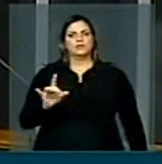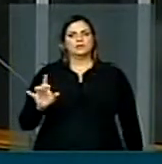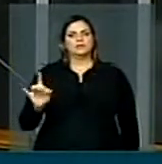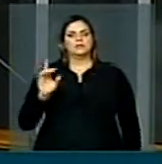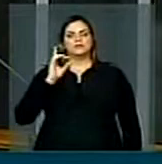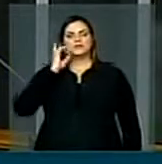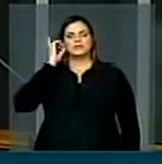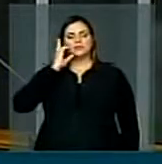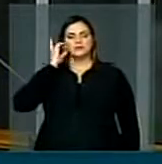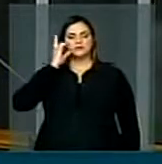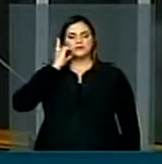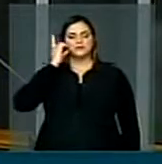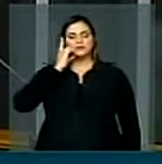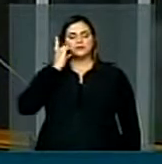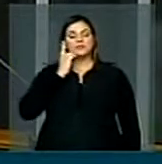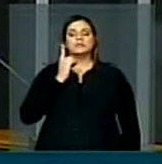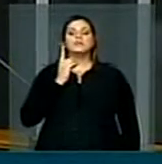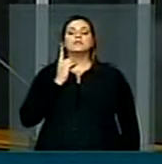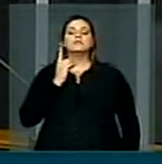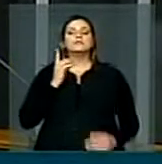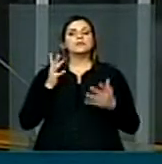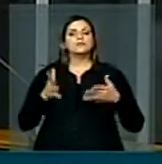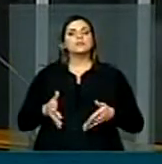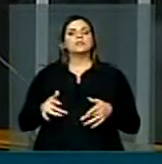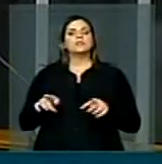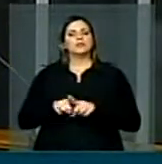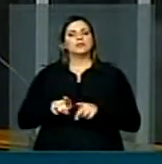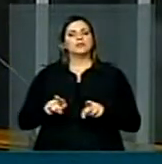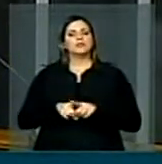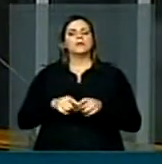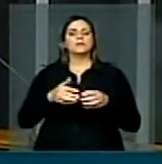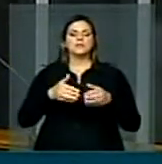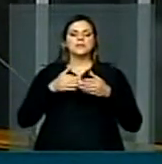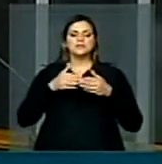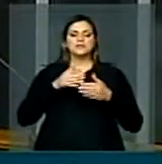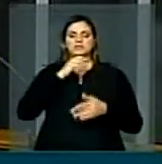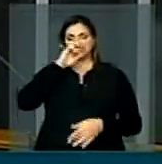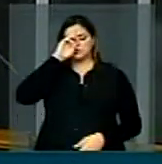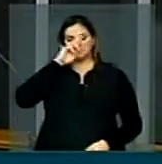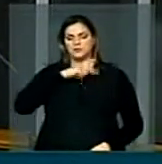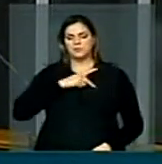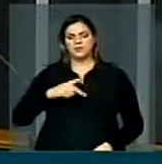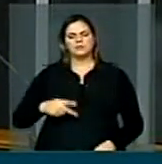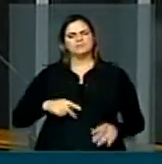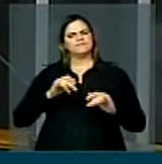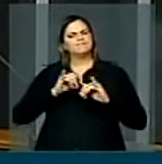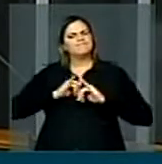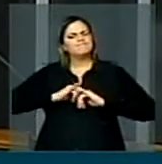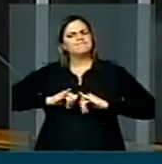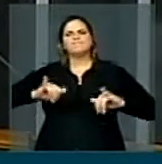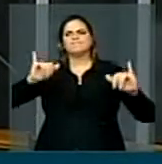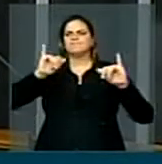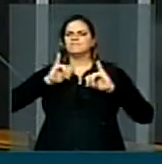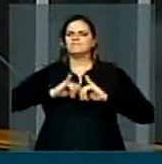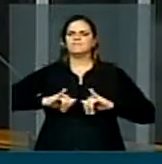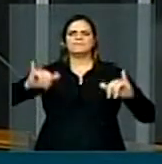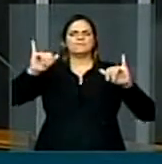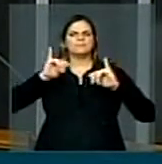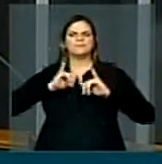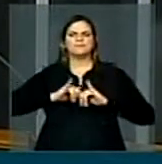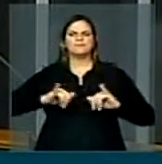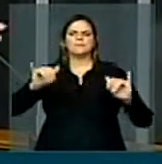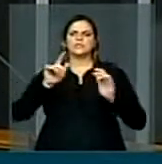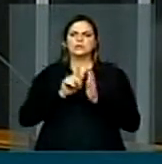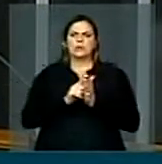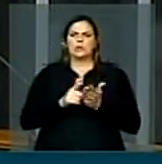que subscreveu o portanto da frente parlamentar, ao mesmo tempo pedindo ao nobre presidente que dê ampla divulgação nos